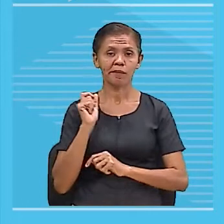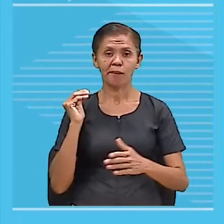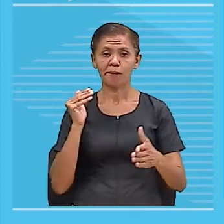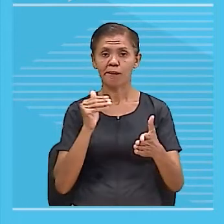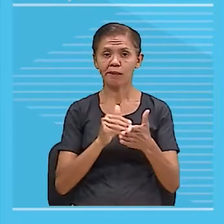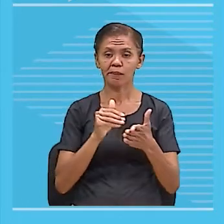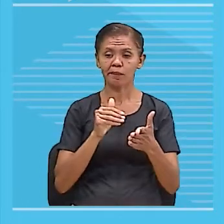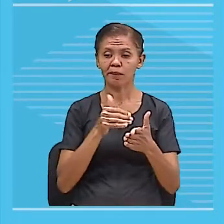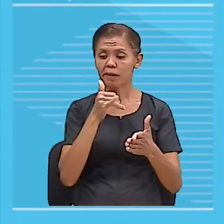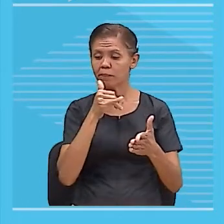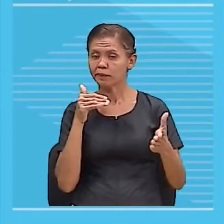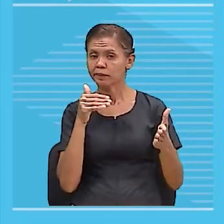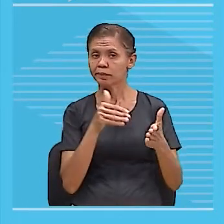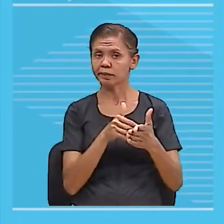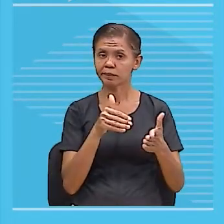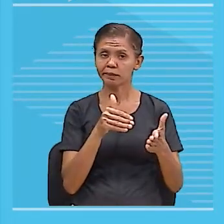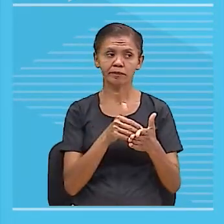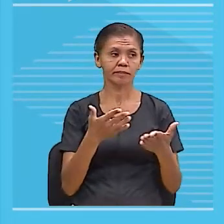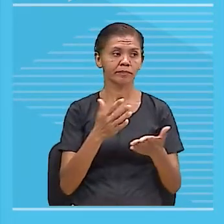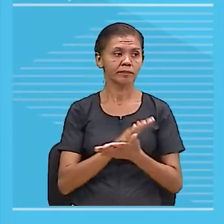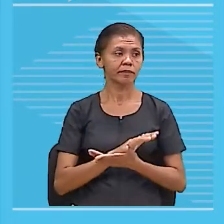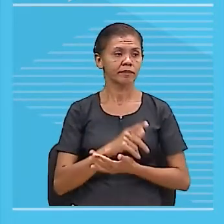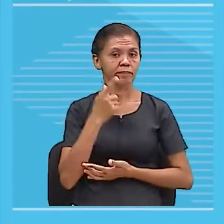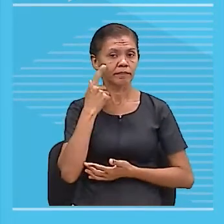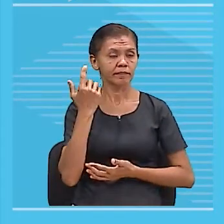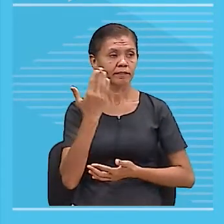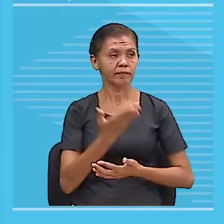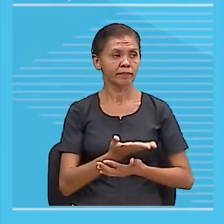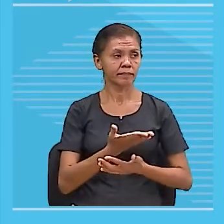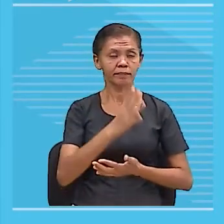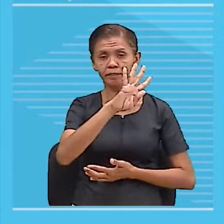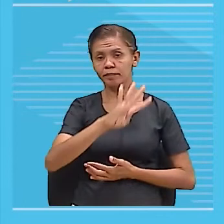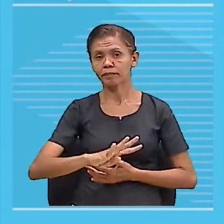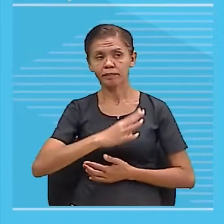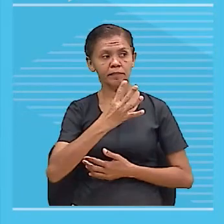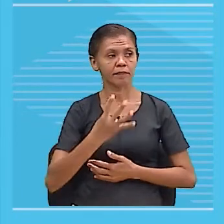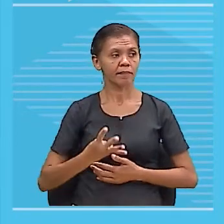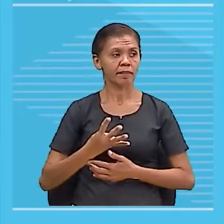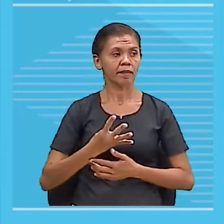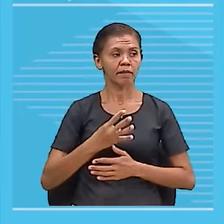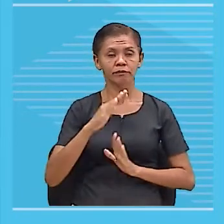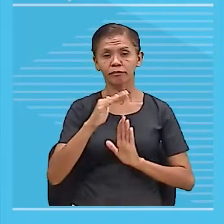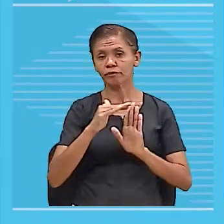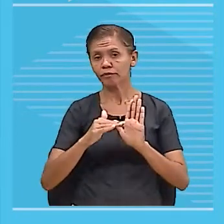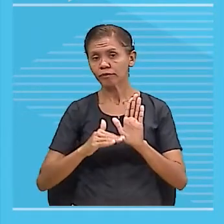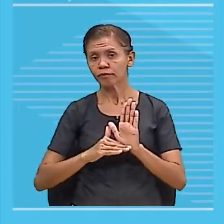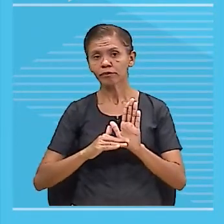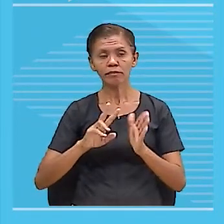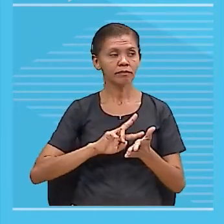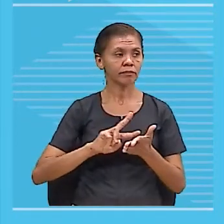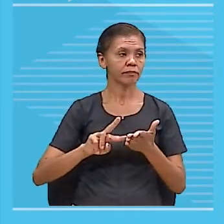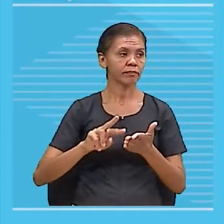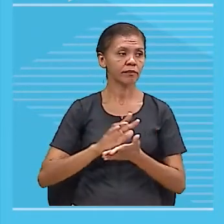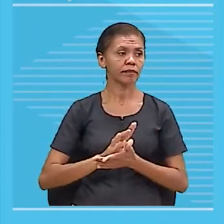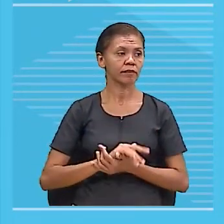de energia que eles suportam. E aqui você tem essa listazinha para diversos materiais. Aqui